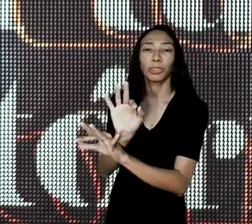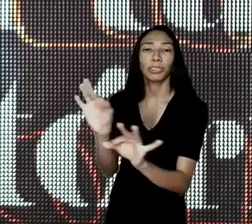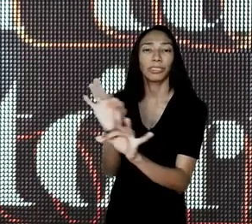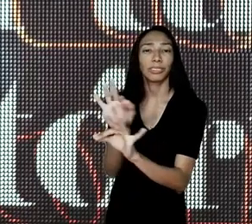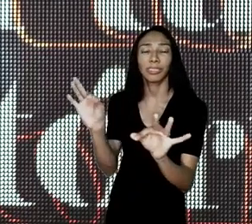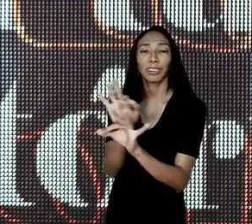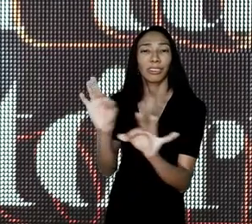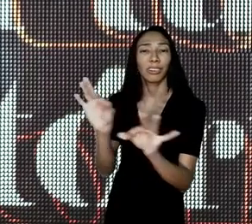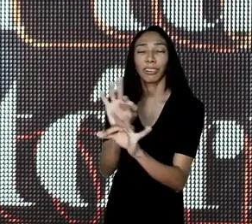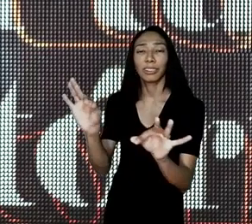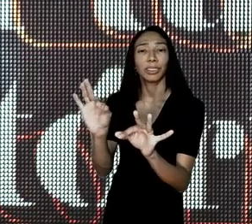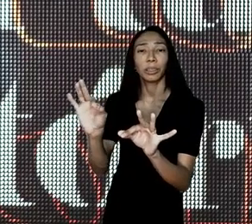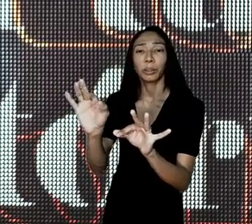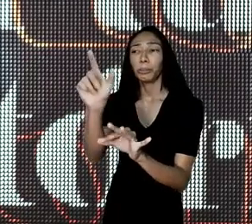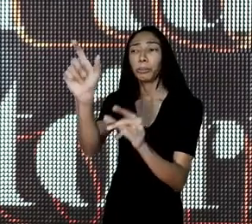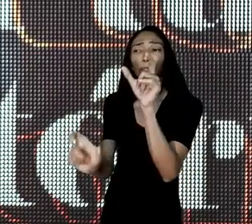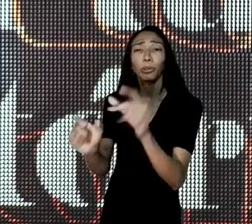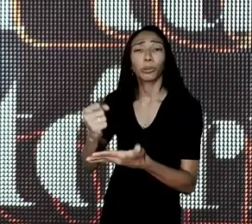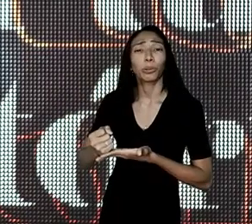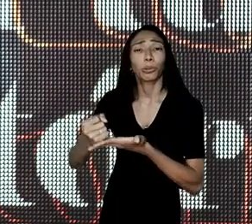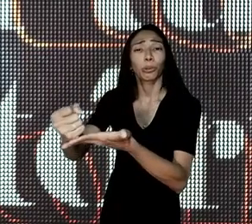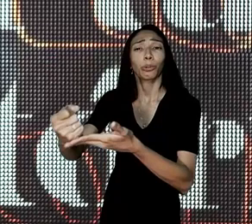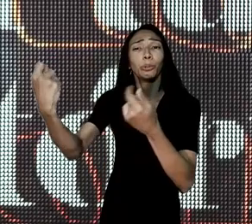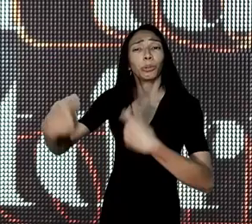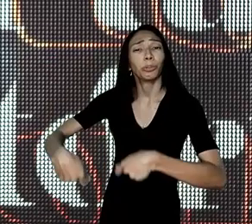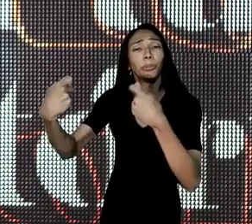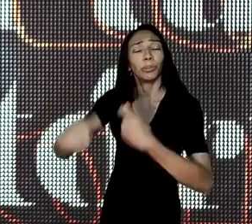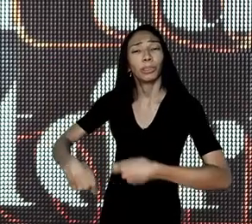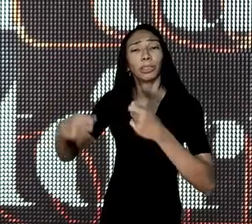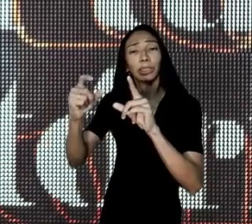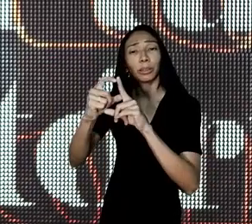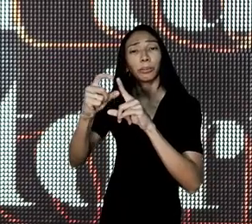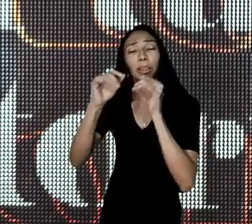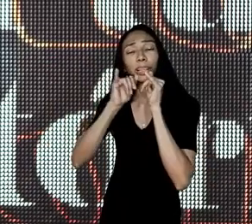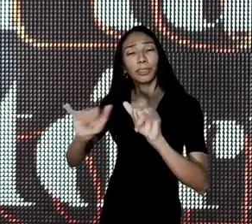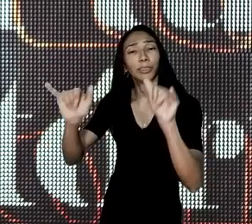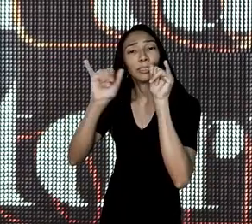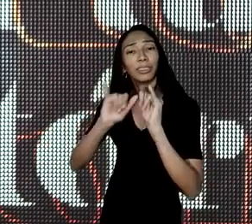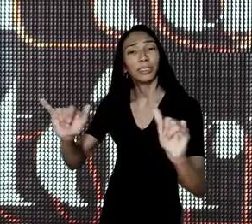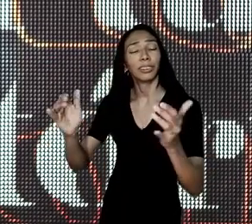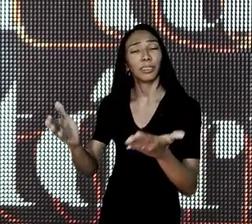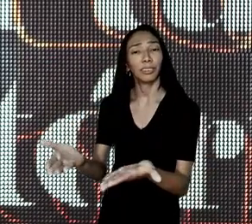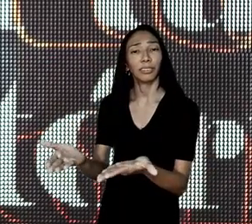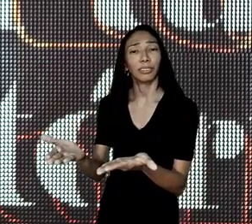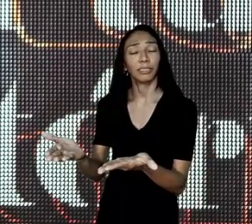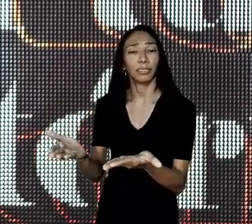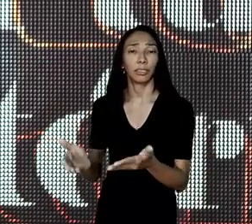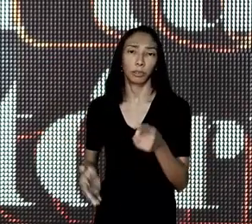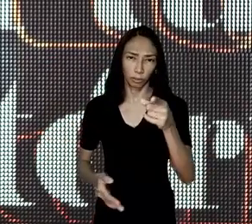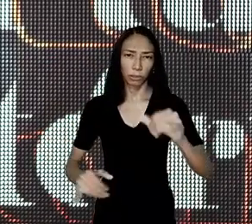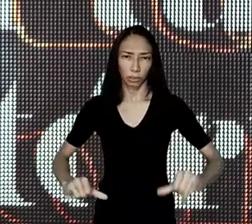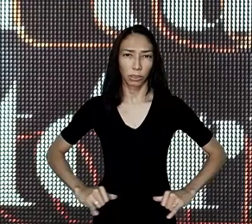cotidiana, cruzando com você, precisando também de palavras de apoio. Ah, você que está